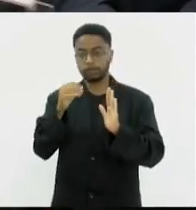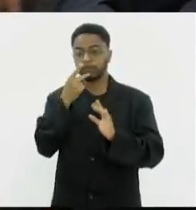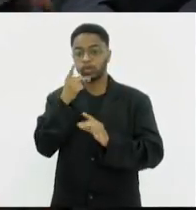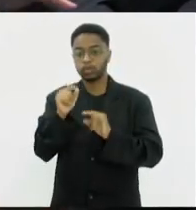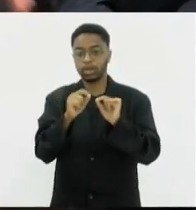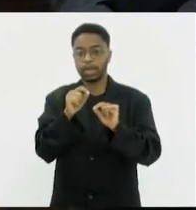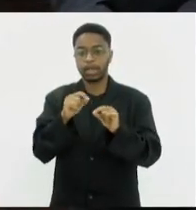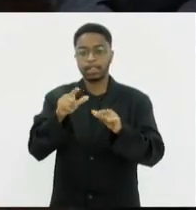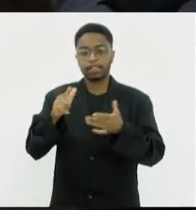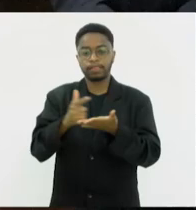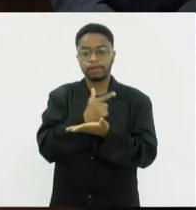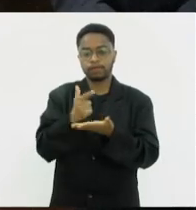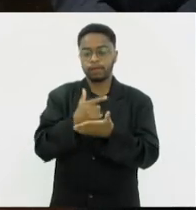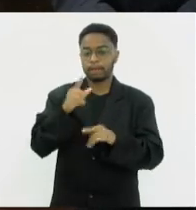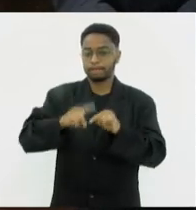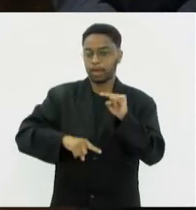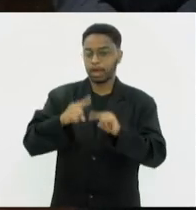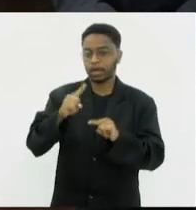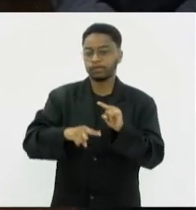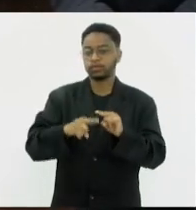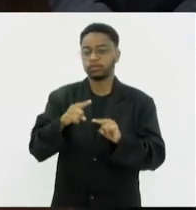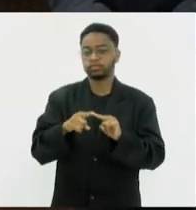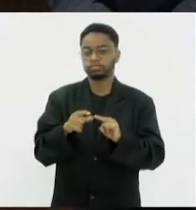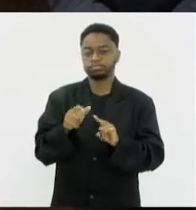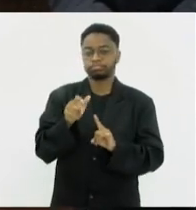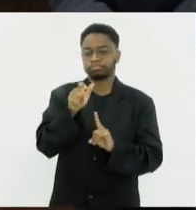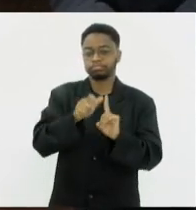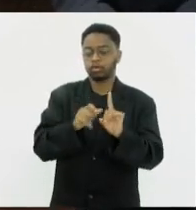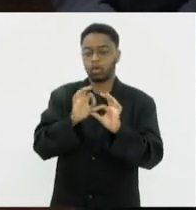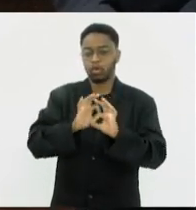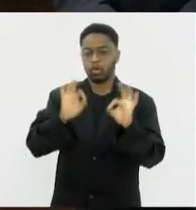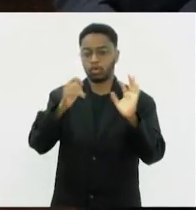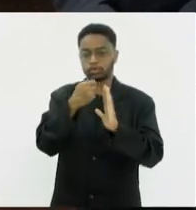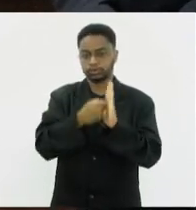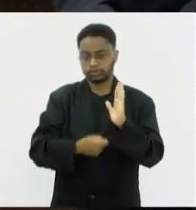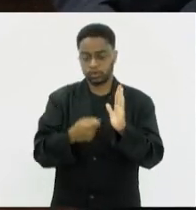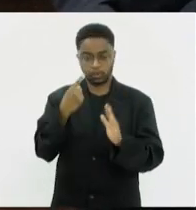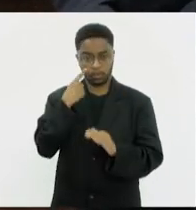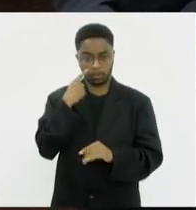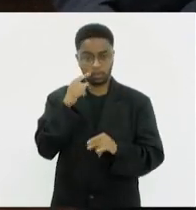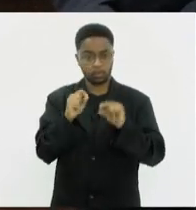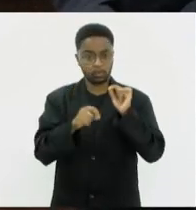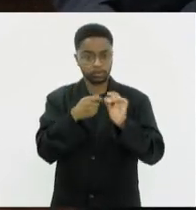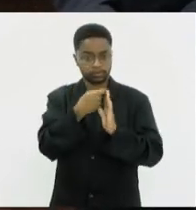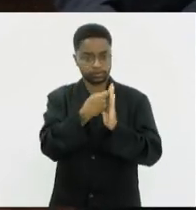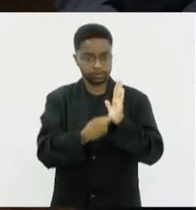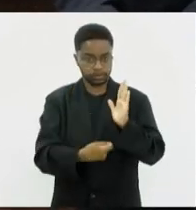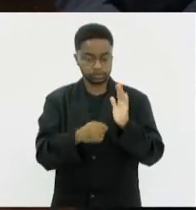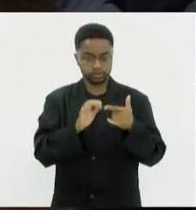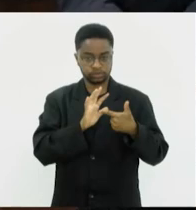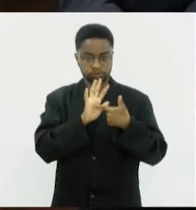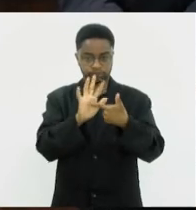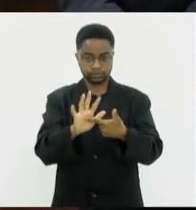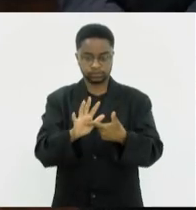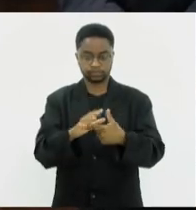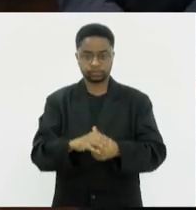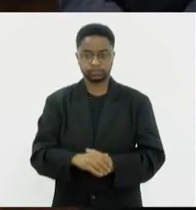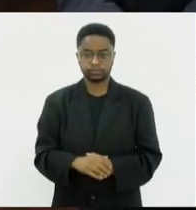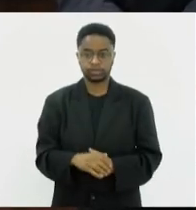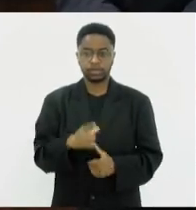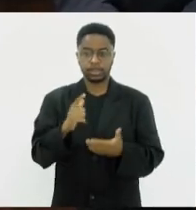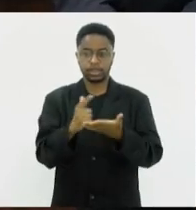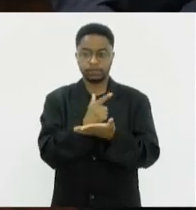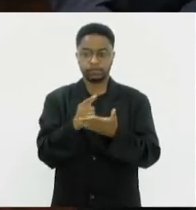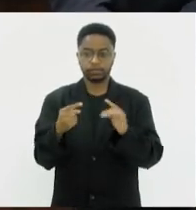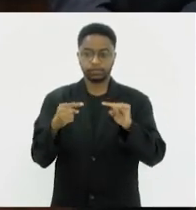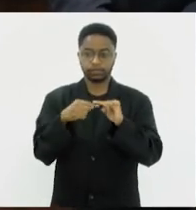obra maravilhosa, é um brilhante escritor. Veja só o que contém nesse livro para criança de